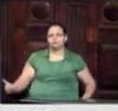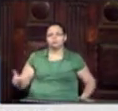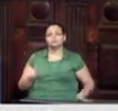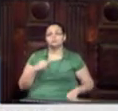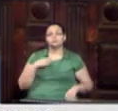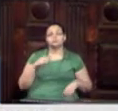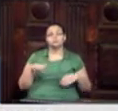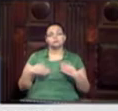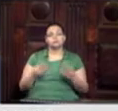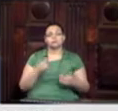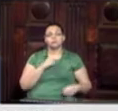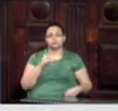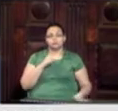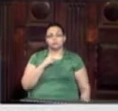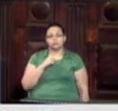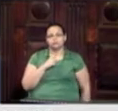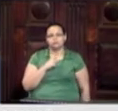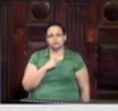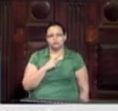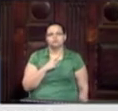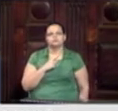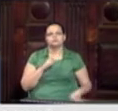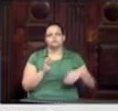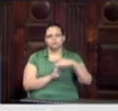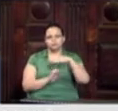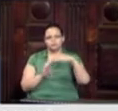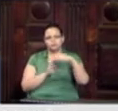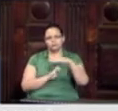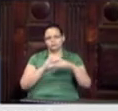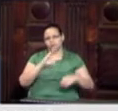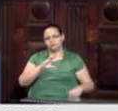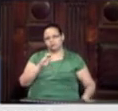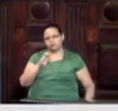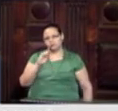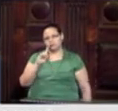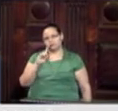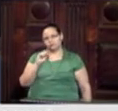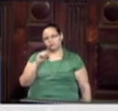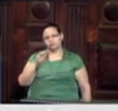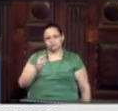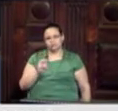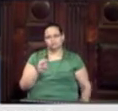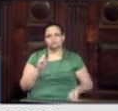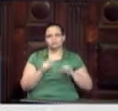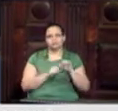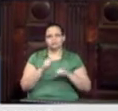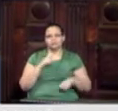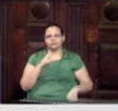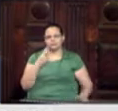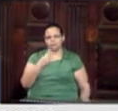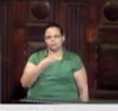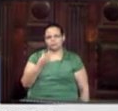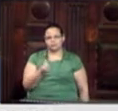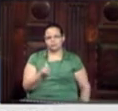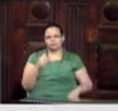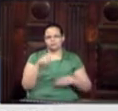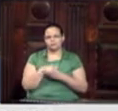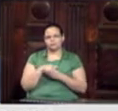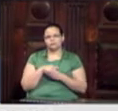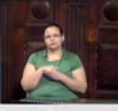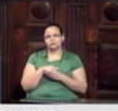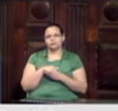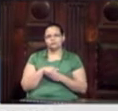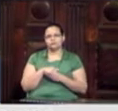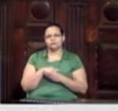Quando teve a privatização da SEDAI, a gente precisava 36 votos.